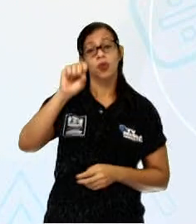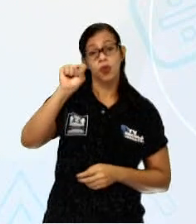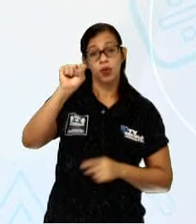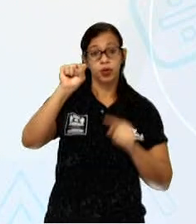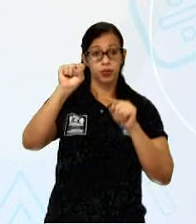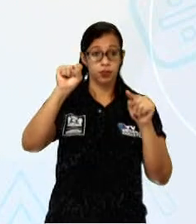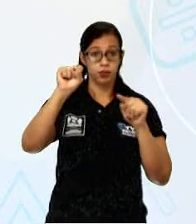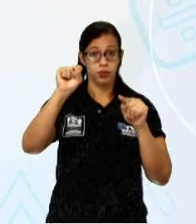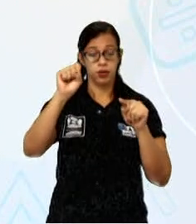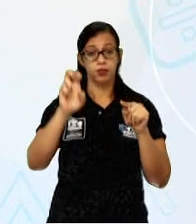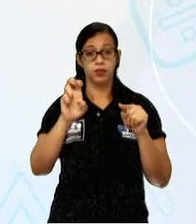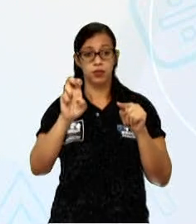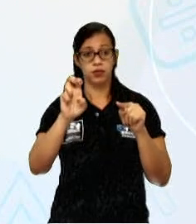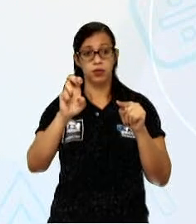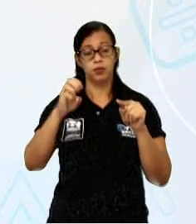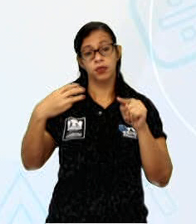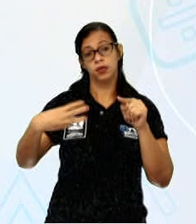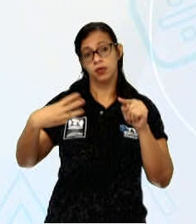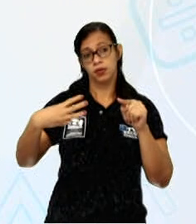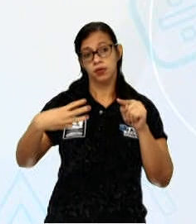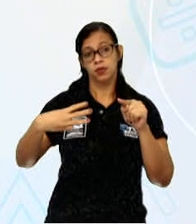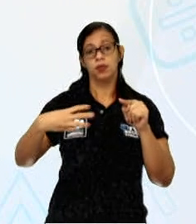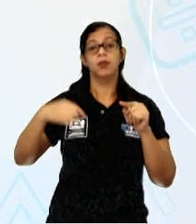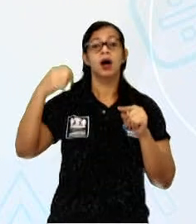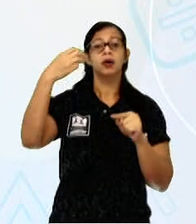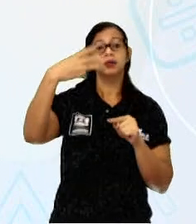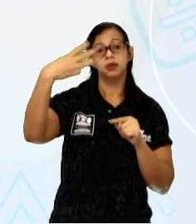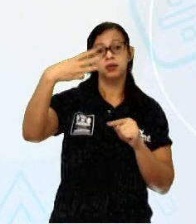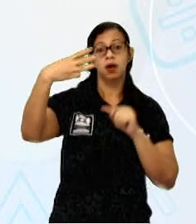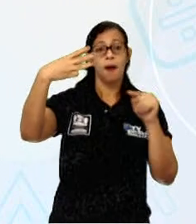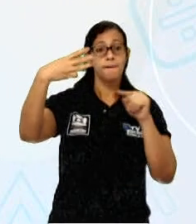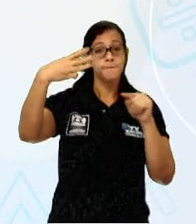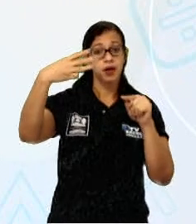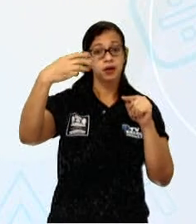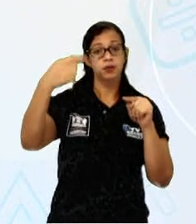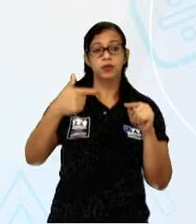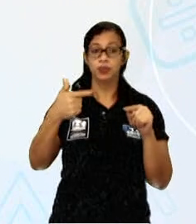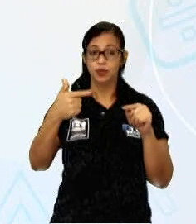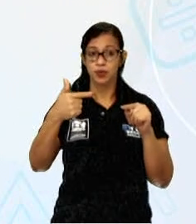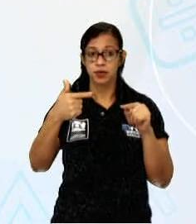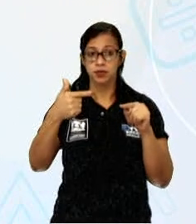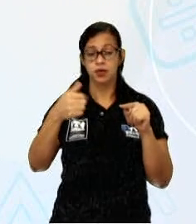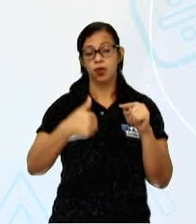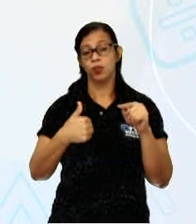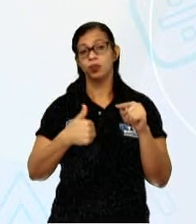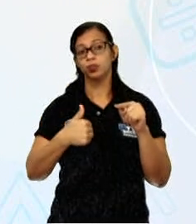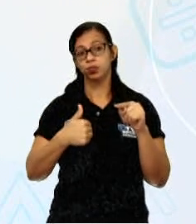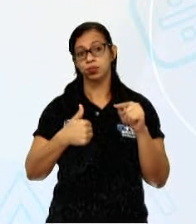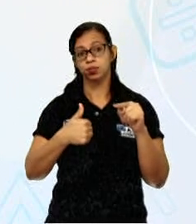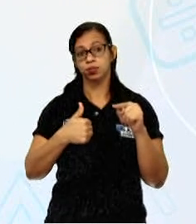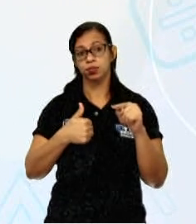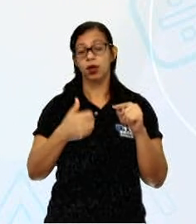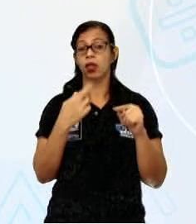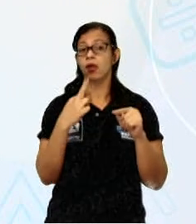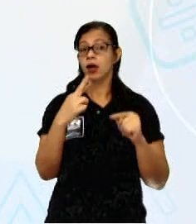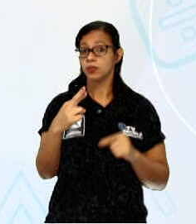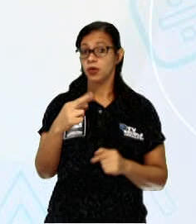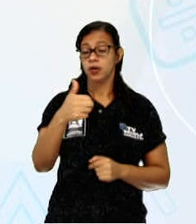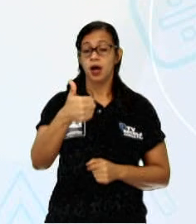533 - 21 portanto 38 menos 25 é igual a 13